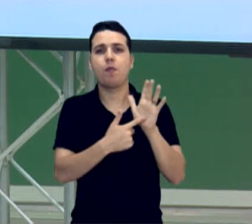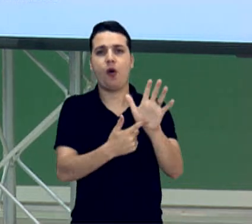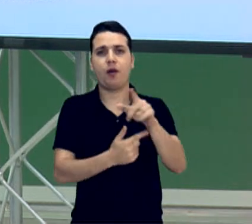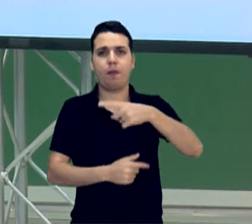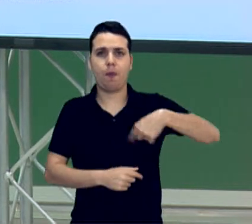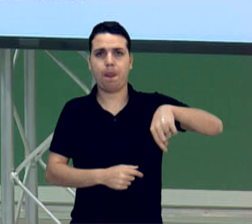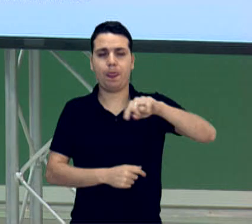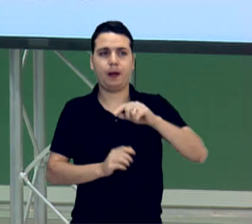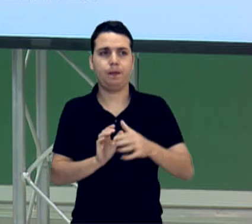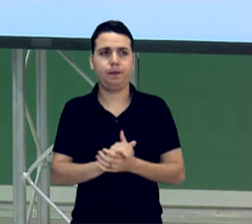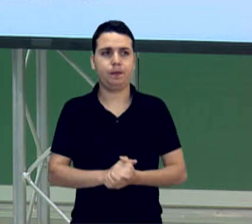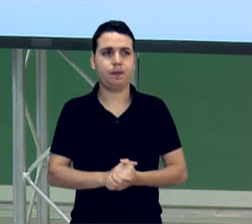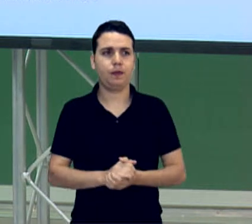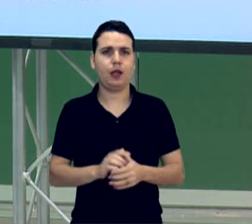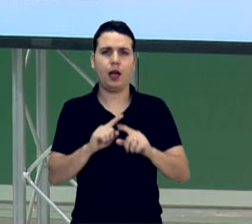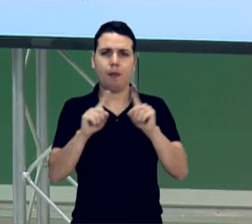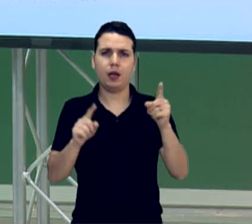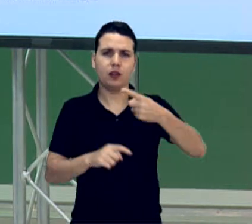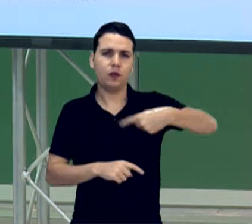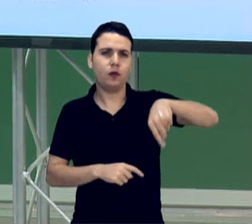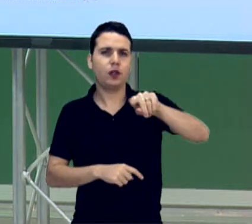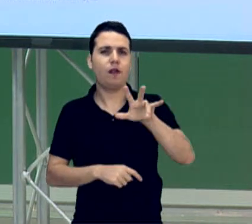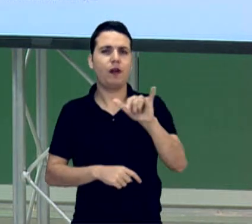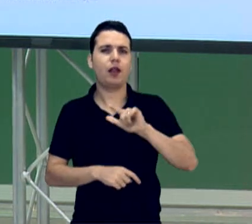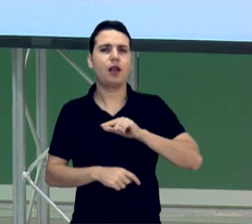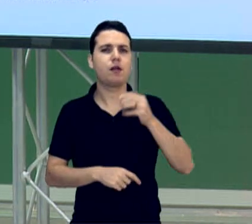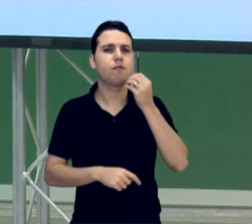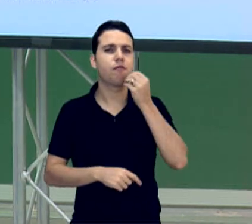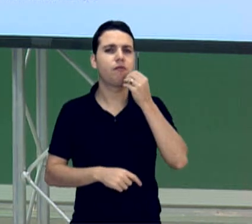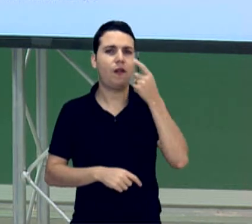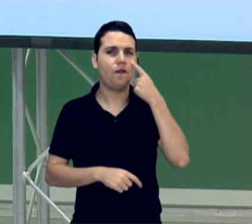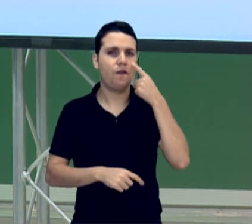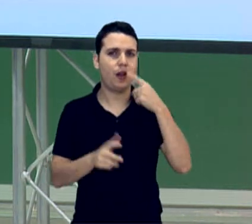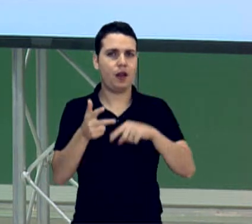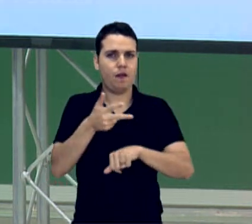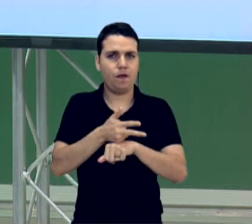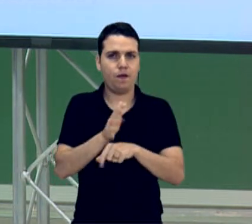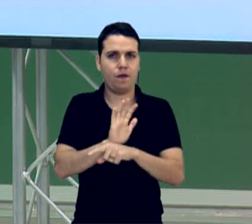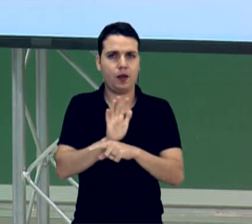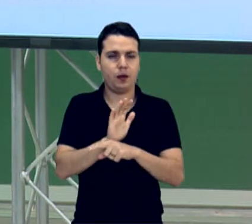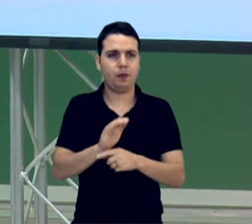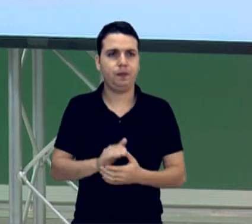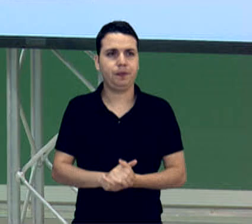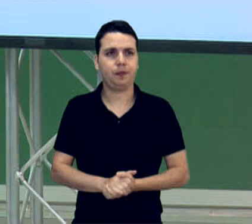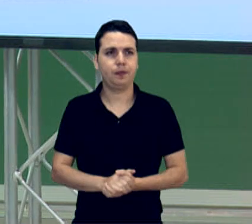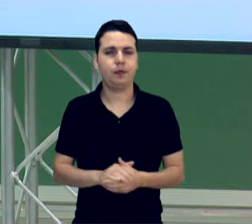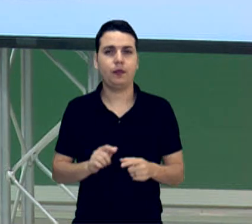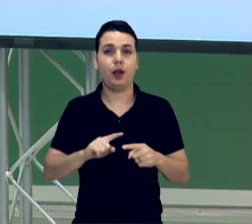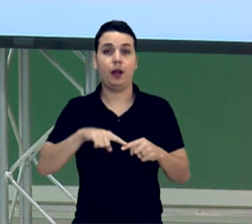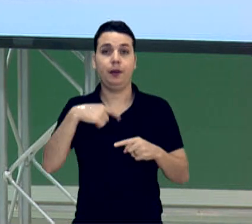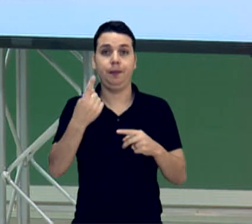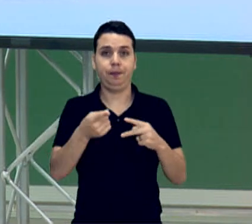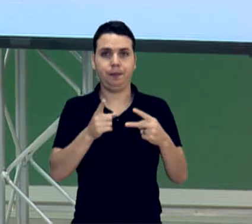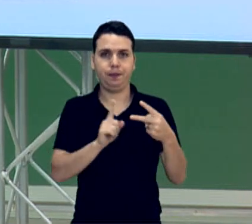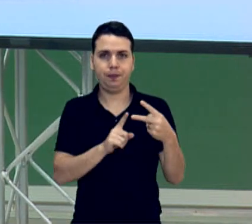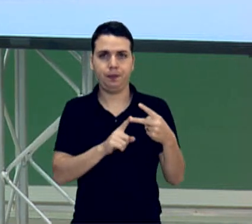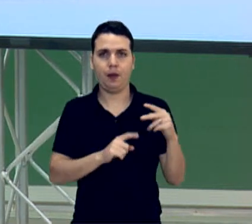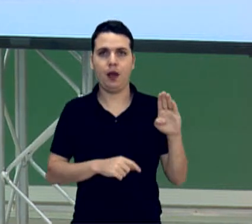vocês, mas vocês vão ter chance de ver nos vídeos, tá bom? Na sequência, vamos falar